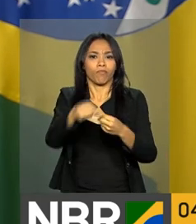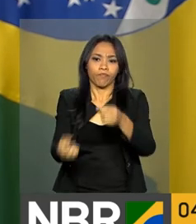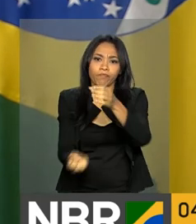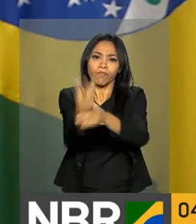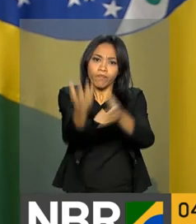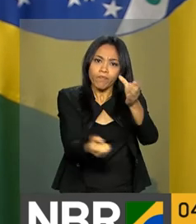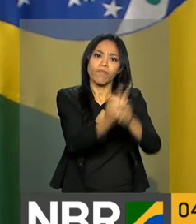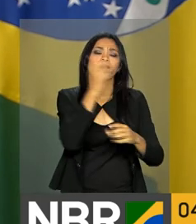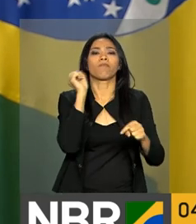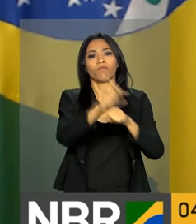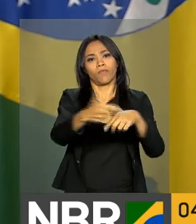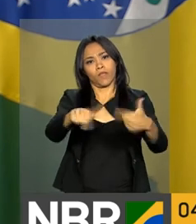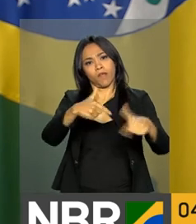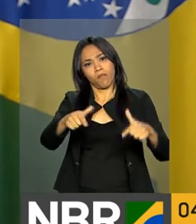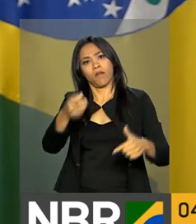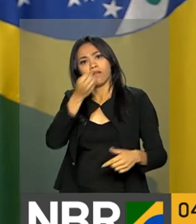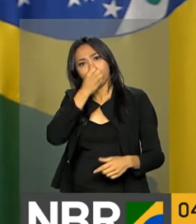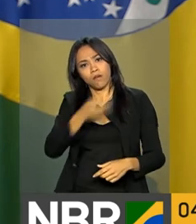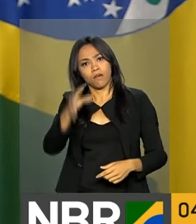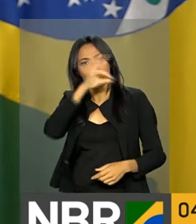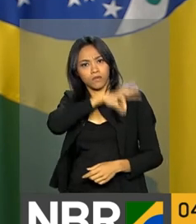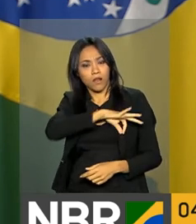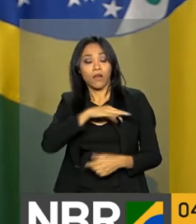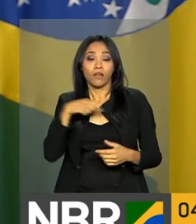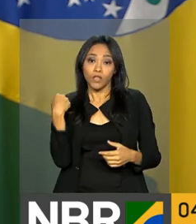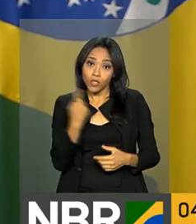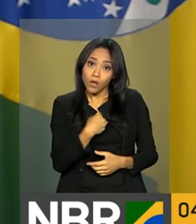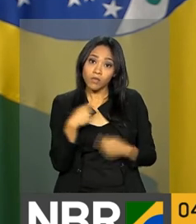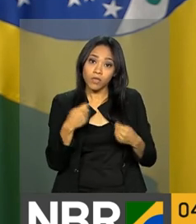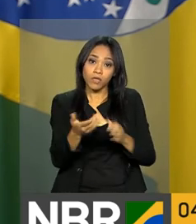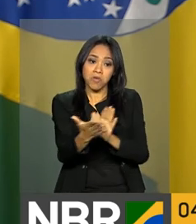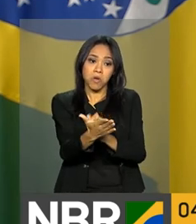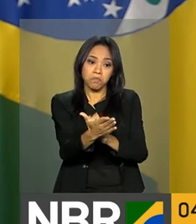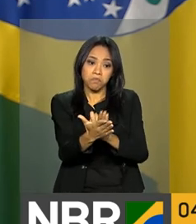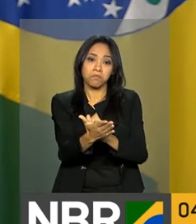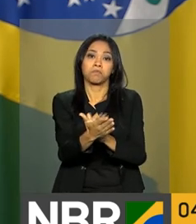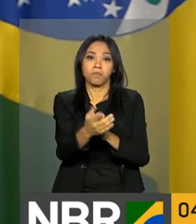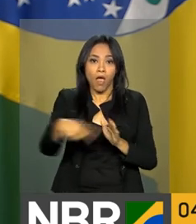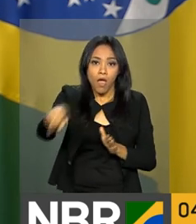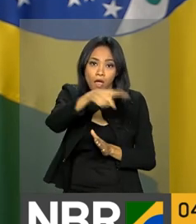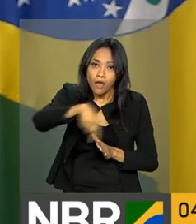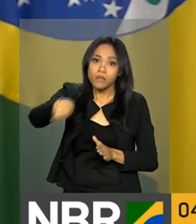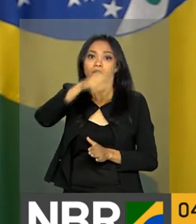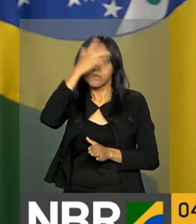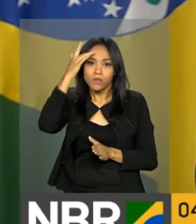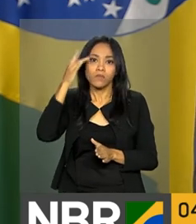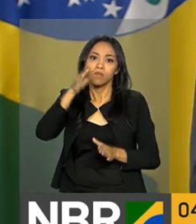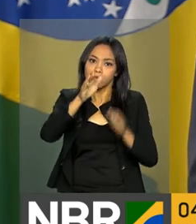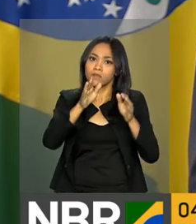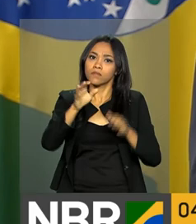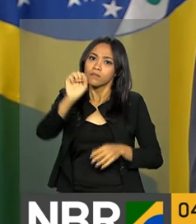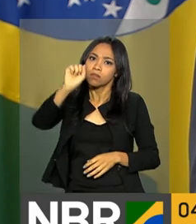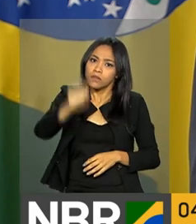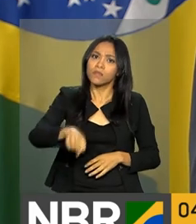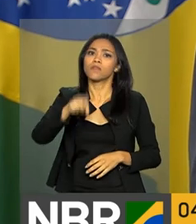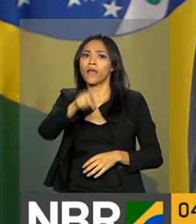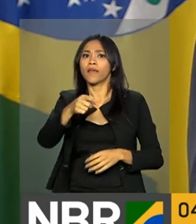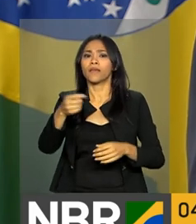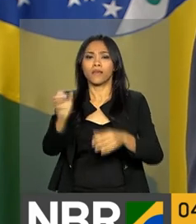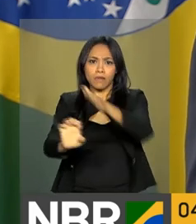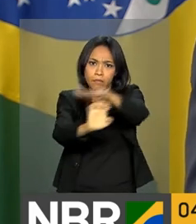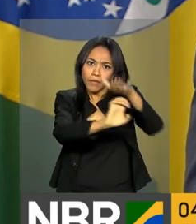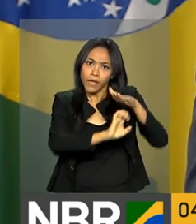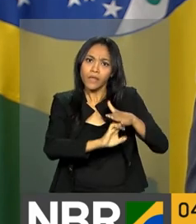e nós temos que prestigiar aqueles que são estes sim campeões nacionais emprego